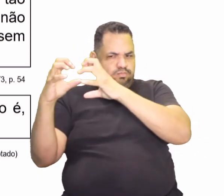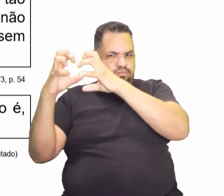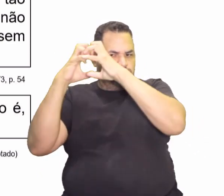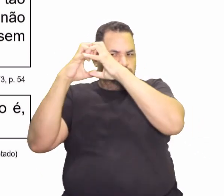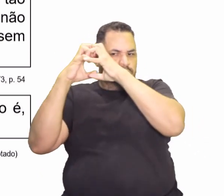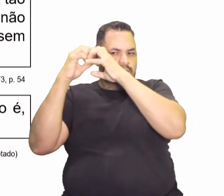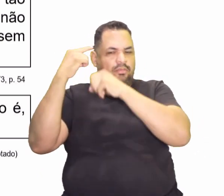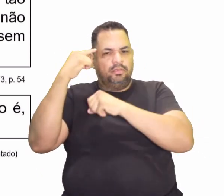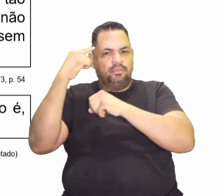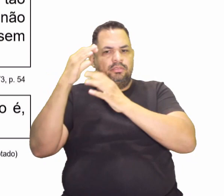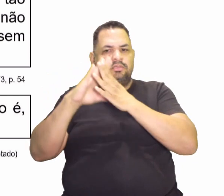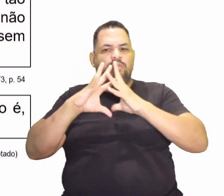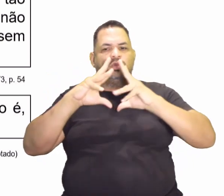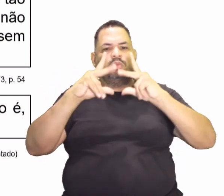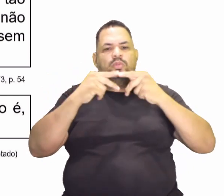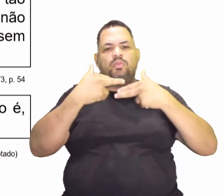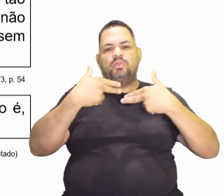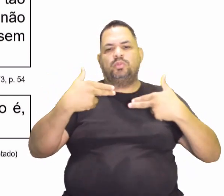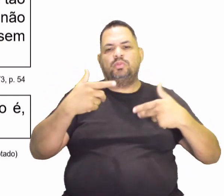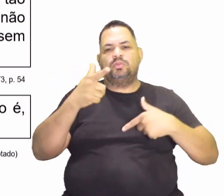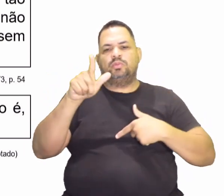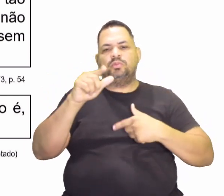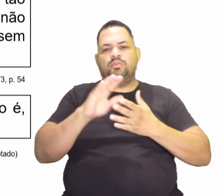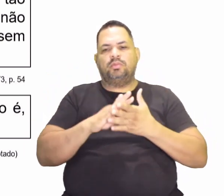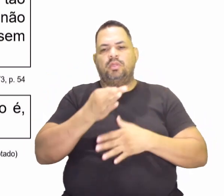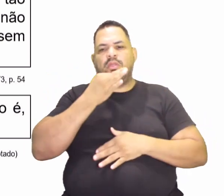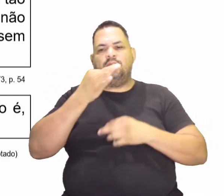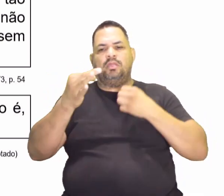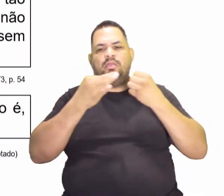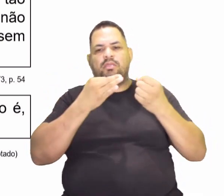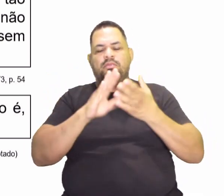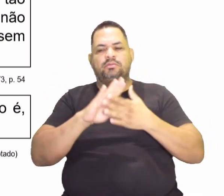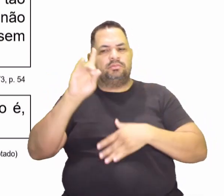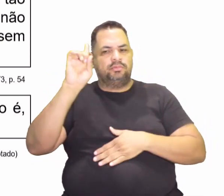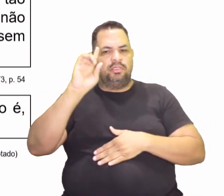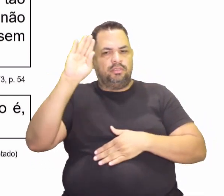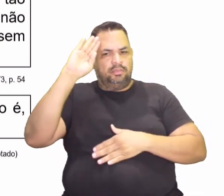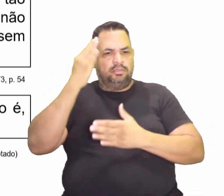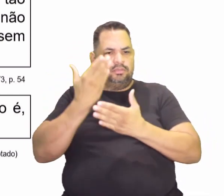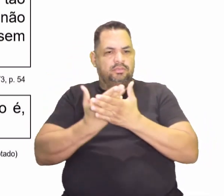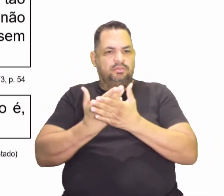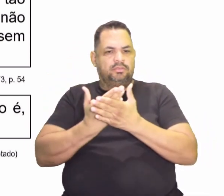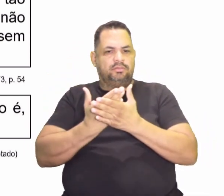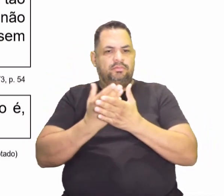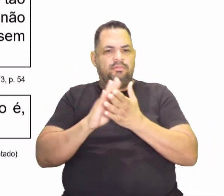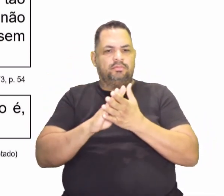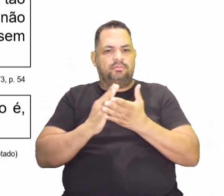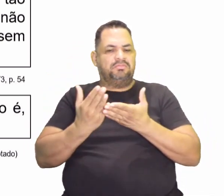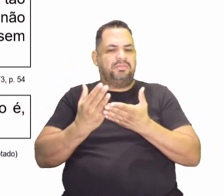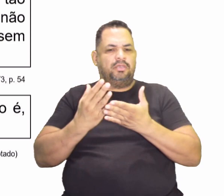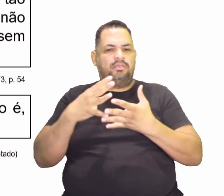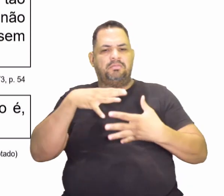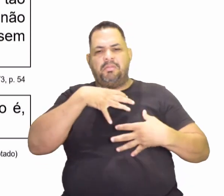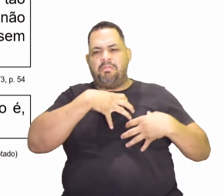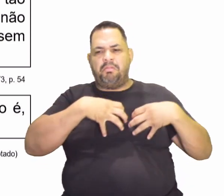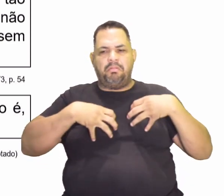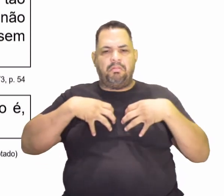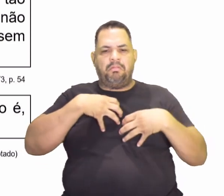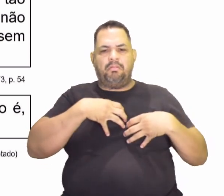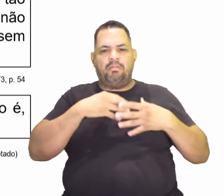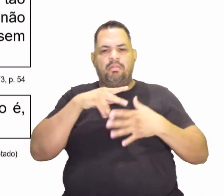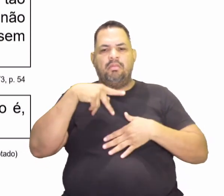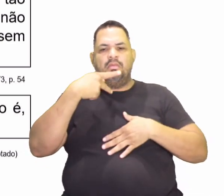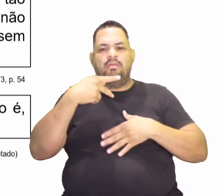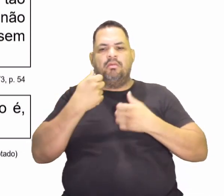certa, que todas as mais extravagantes suposições dos céticos não seriam capazes de me abalar.